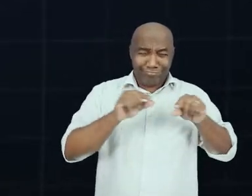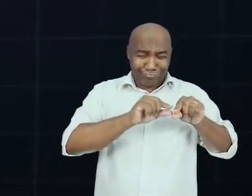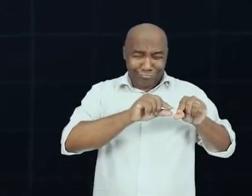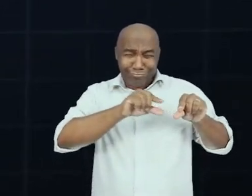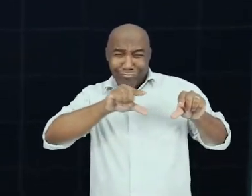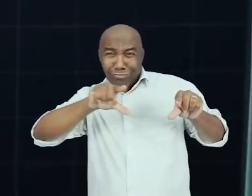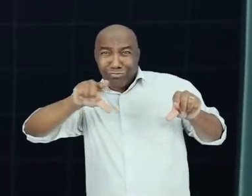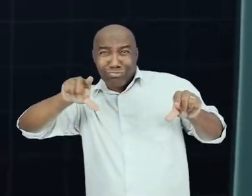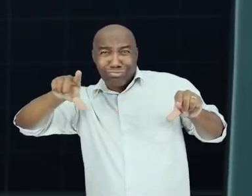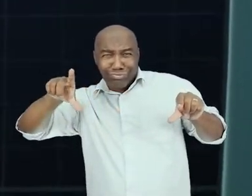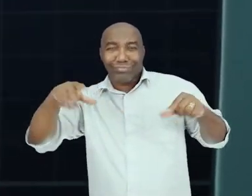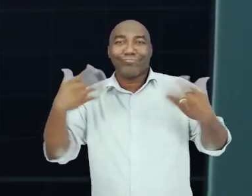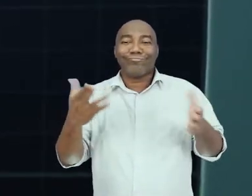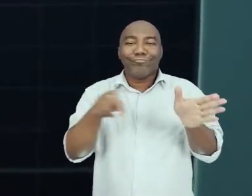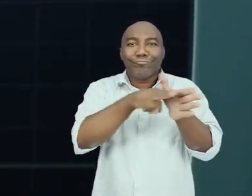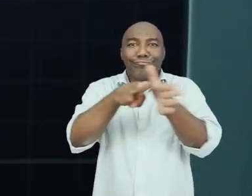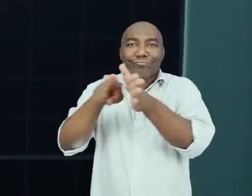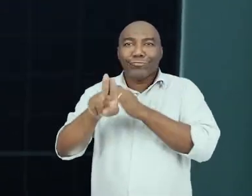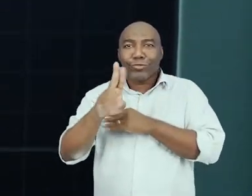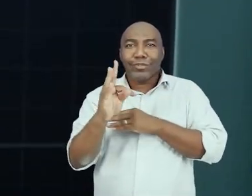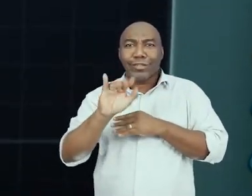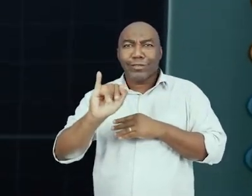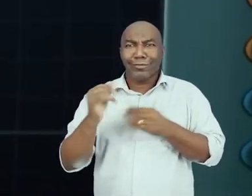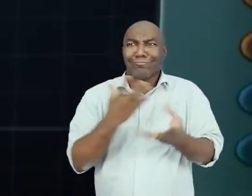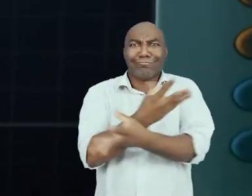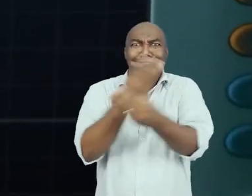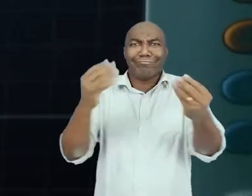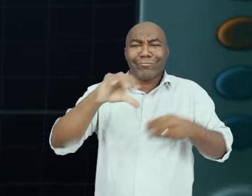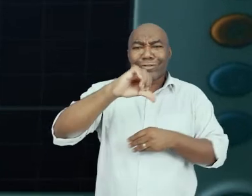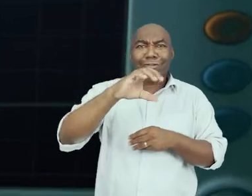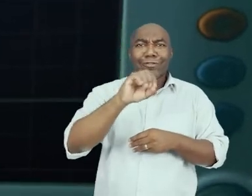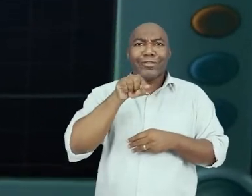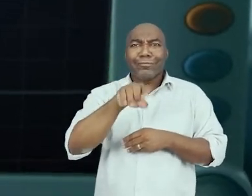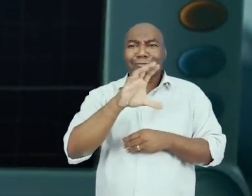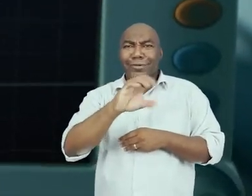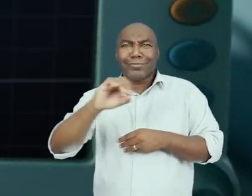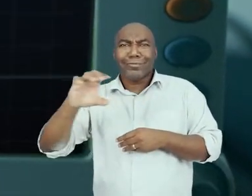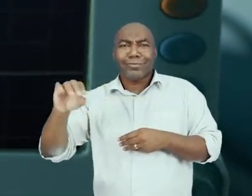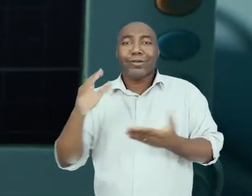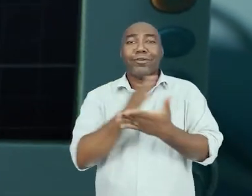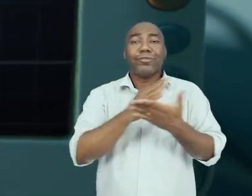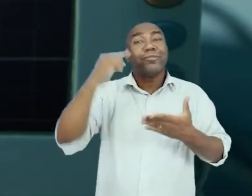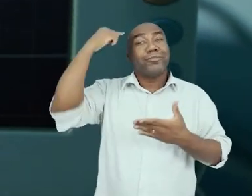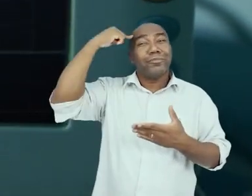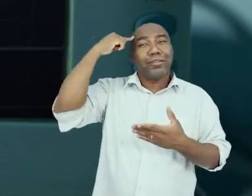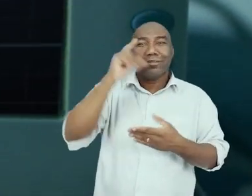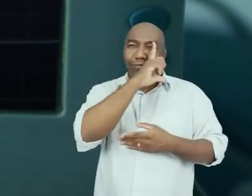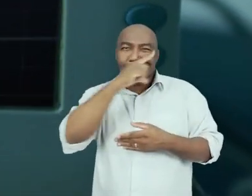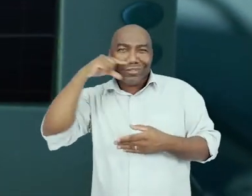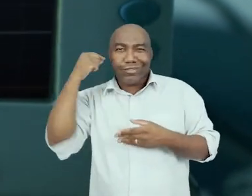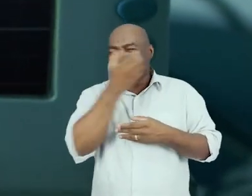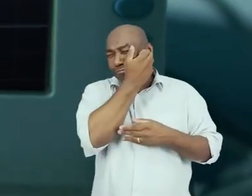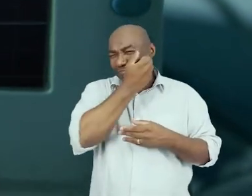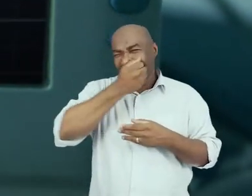Covid começou pequena, mas logo as UTIs lotaram. 90 mil casos no estado. Aí, muitos acharam que era